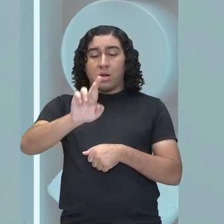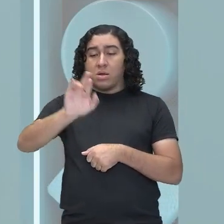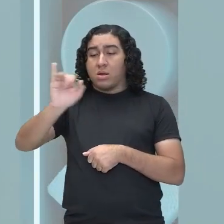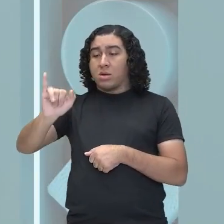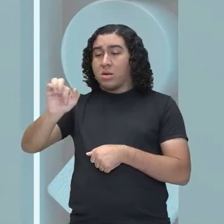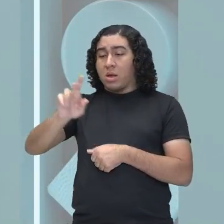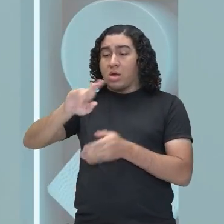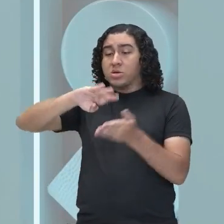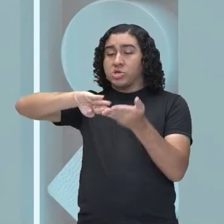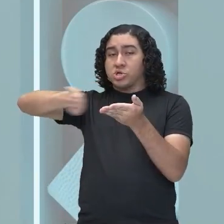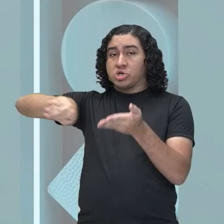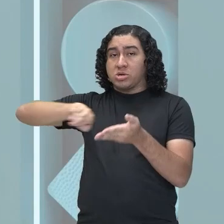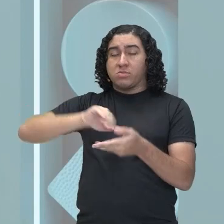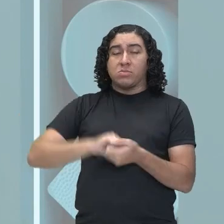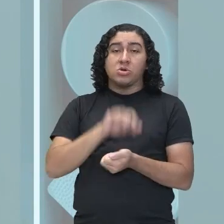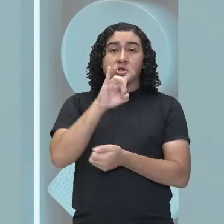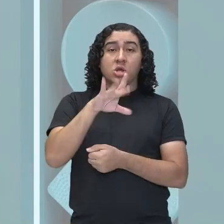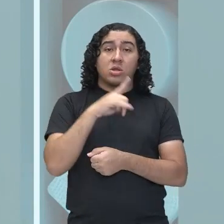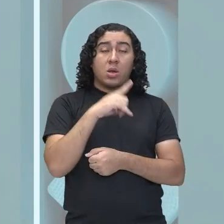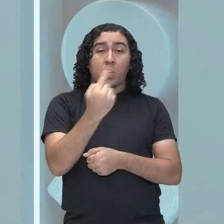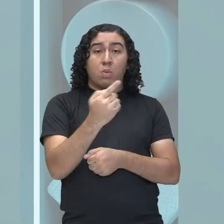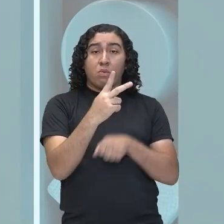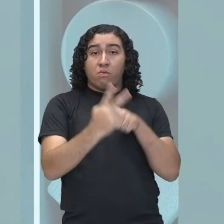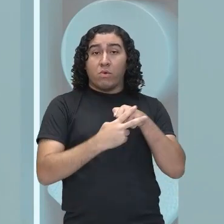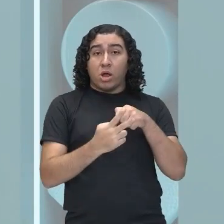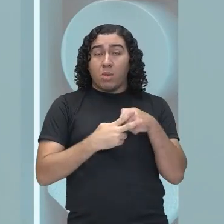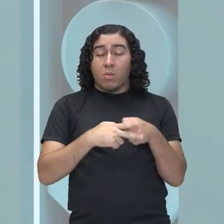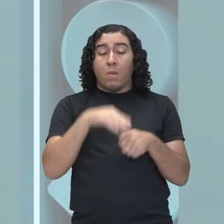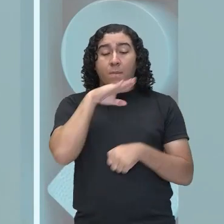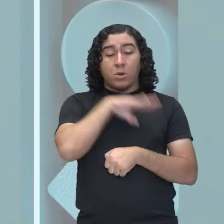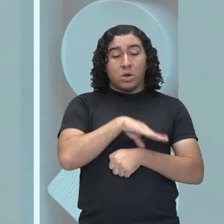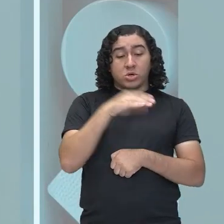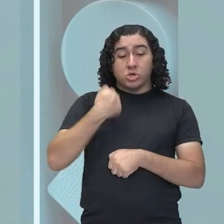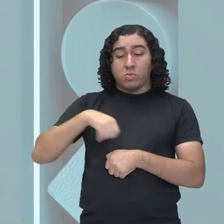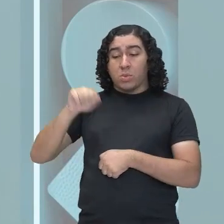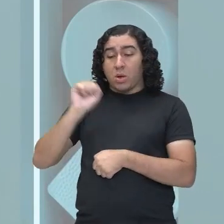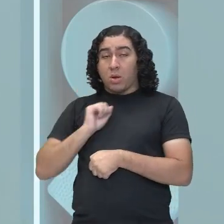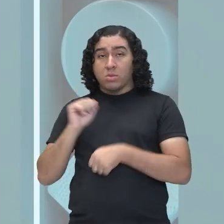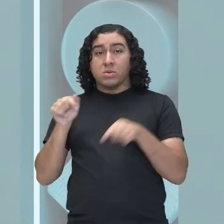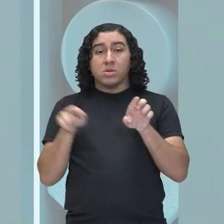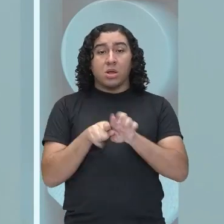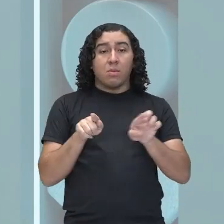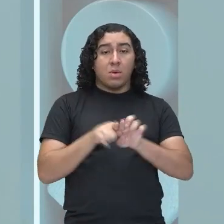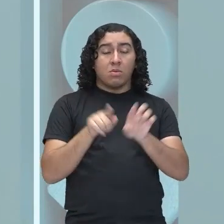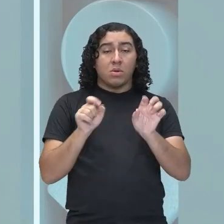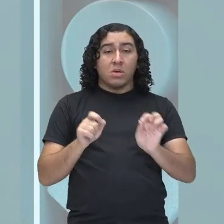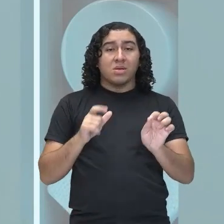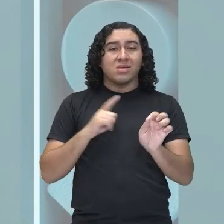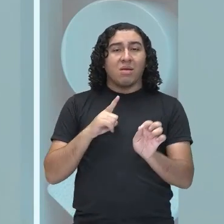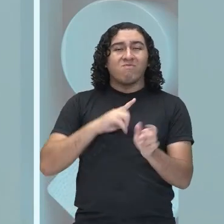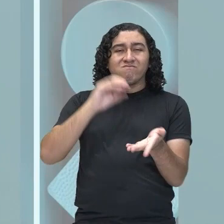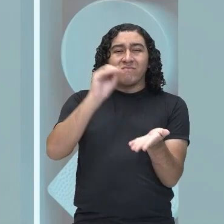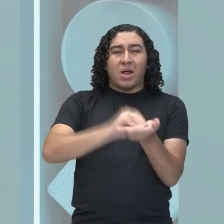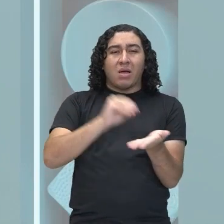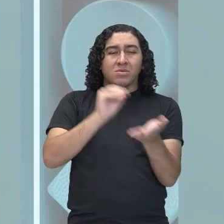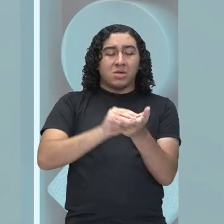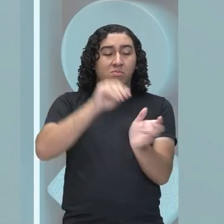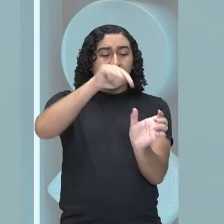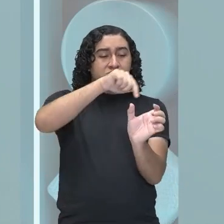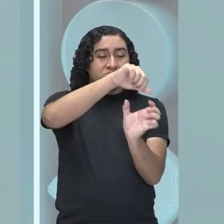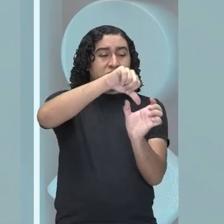pessoal na Língua Portuguesa e também e na língua espanhola nas duas línguas que e tem ausência na raiz no